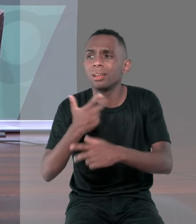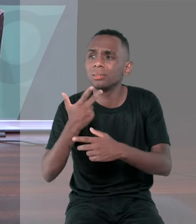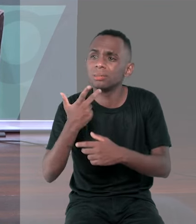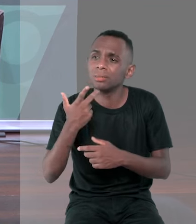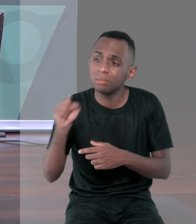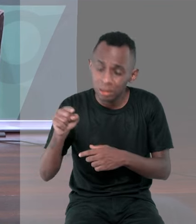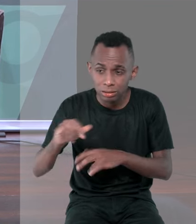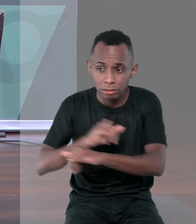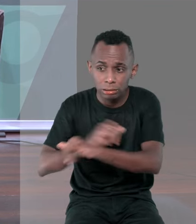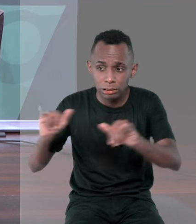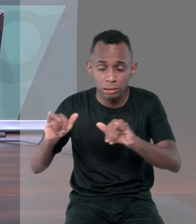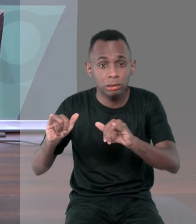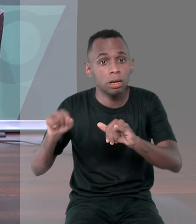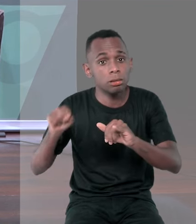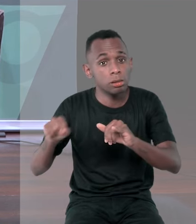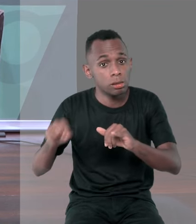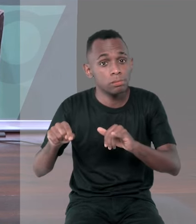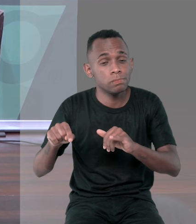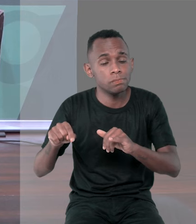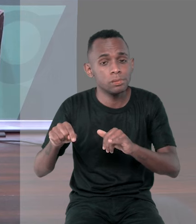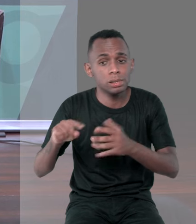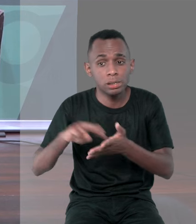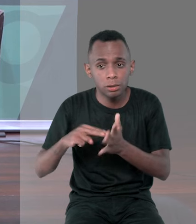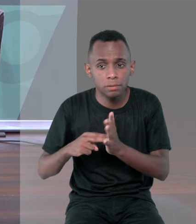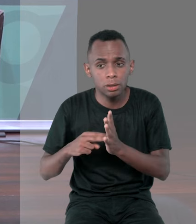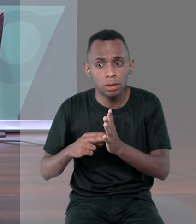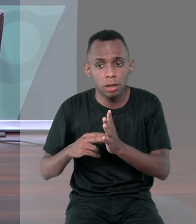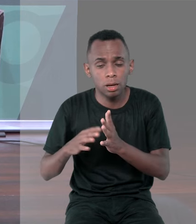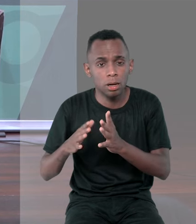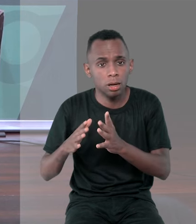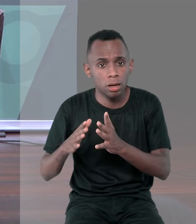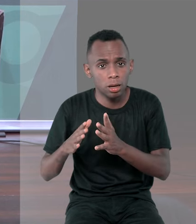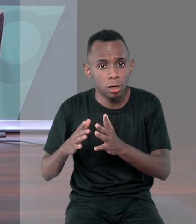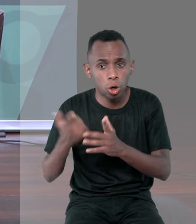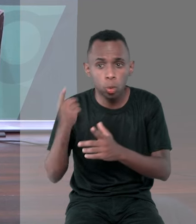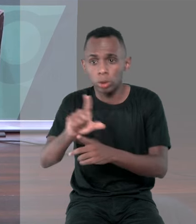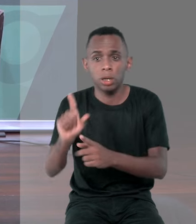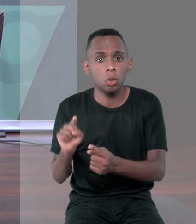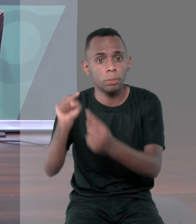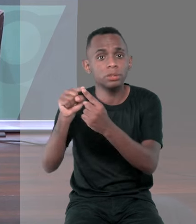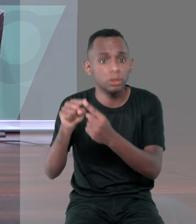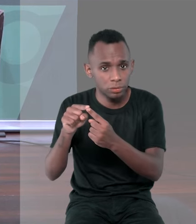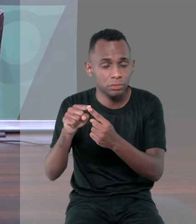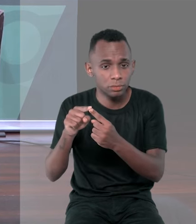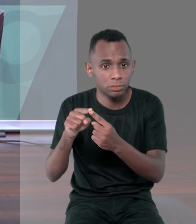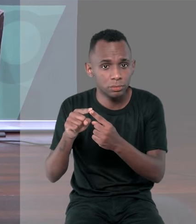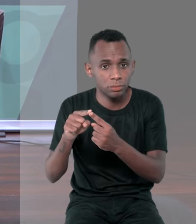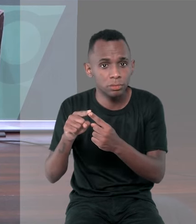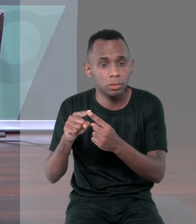ele é mais efetivo, assim, na busca pelo